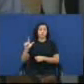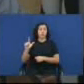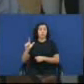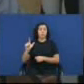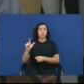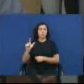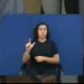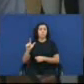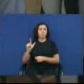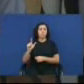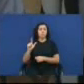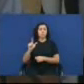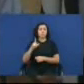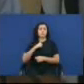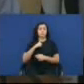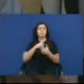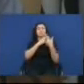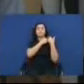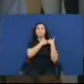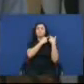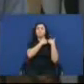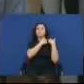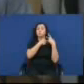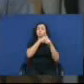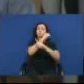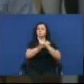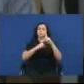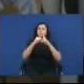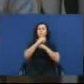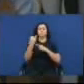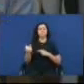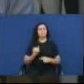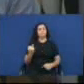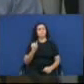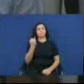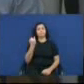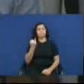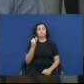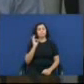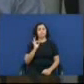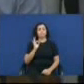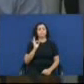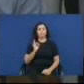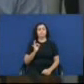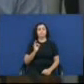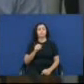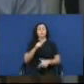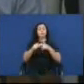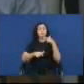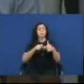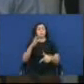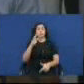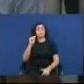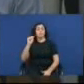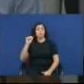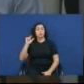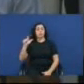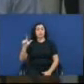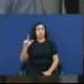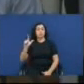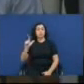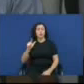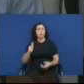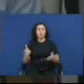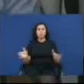FAAL, cumpre um papel de responsabilidade social exemplar. O trabalho desenvolvido pela FAAL para